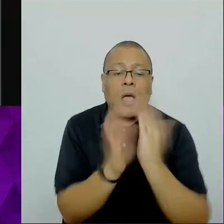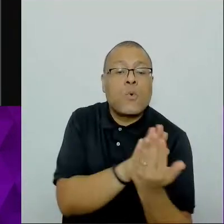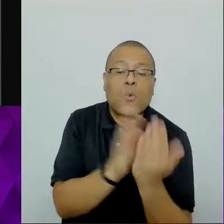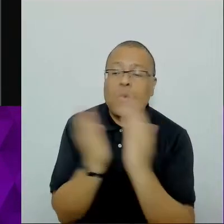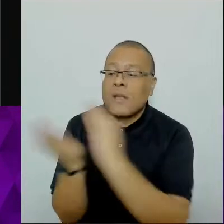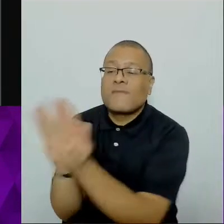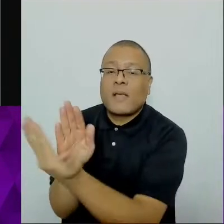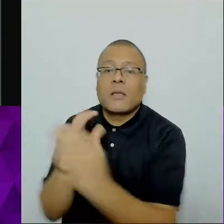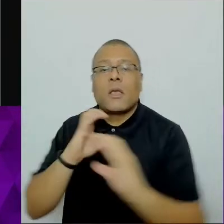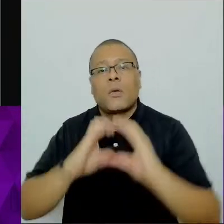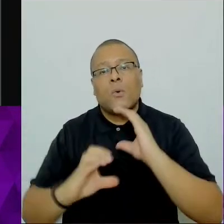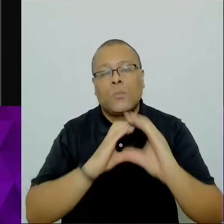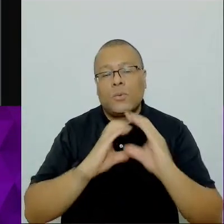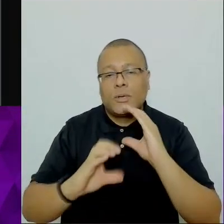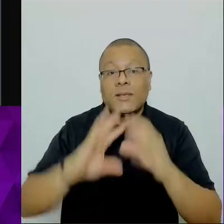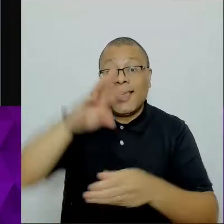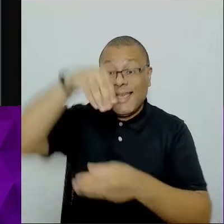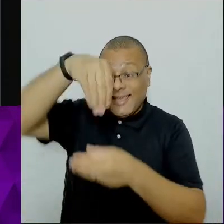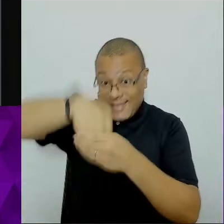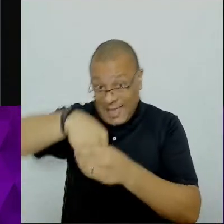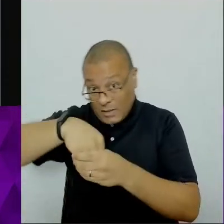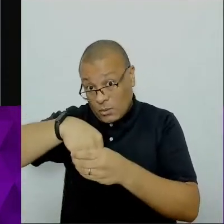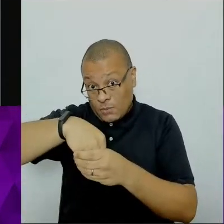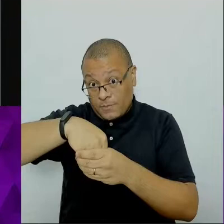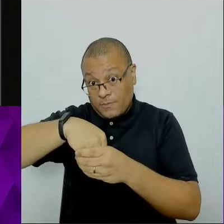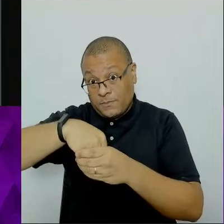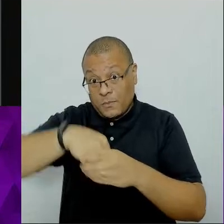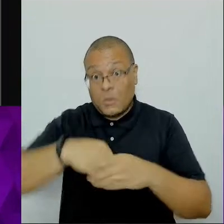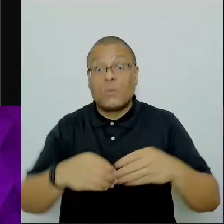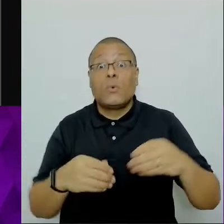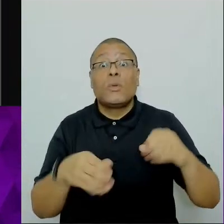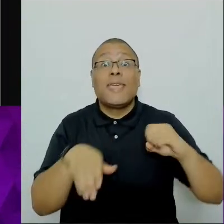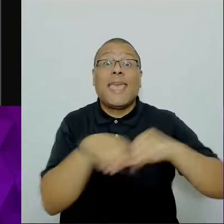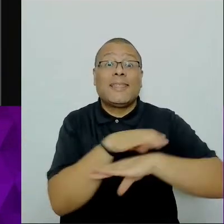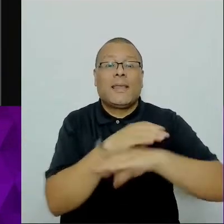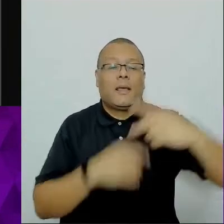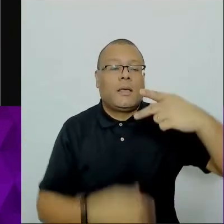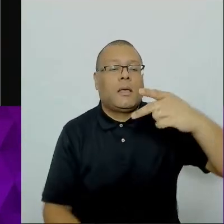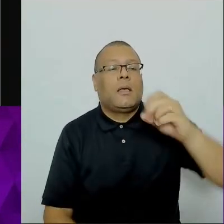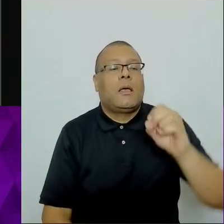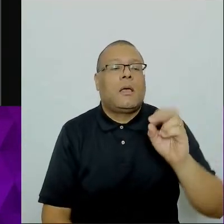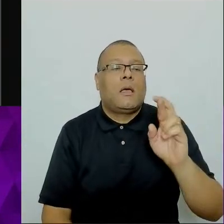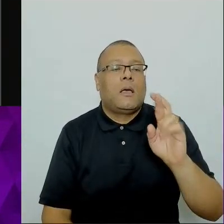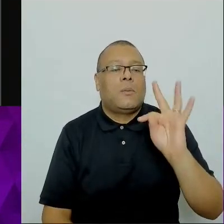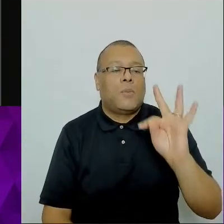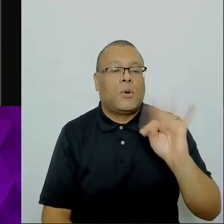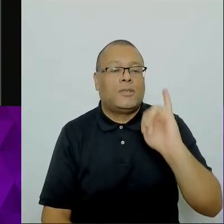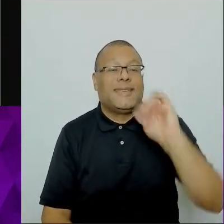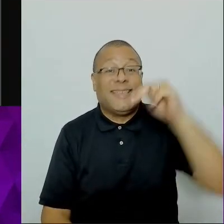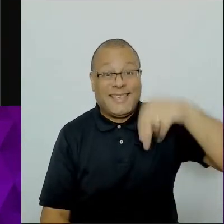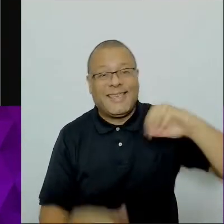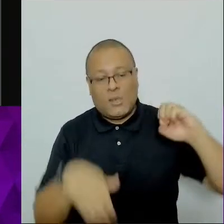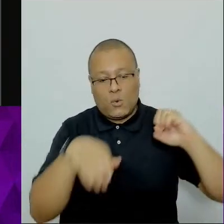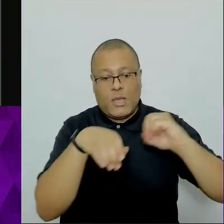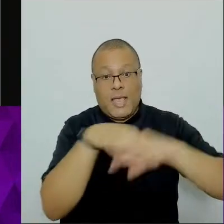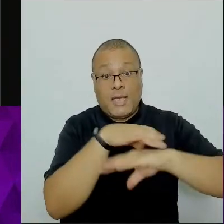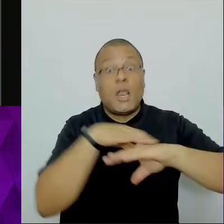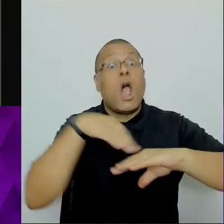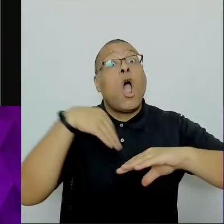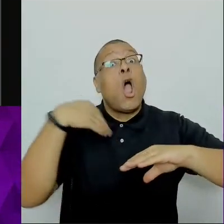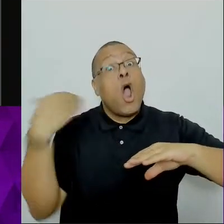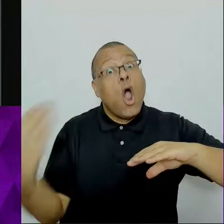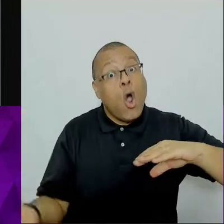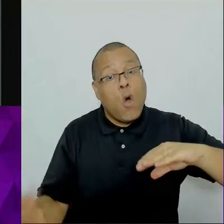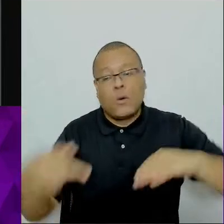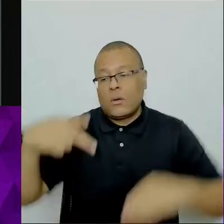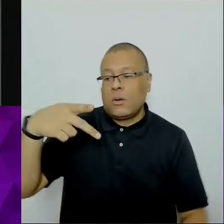seja comunicação interna dos portinhos, que é o que vai entrar ali no nosso core, seja comunicação externa, que é o que a